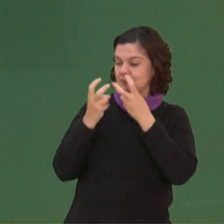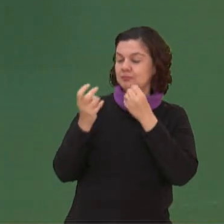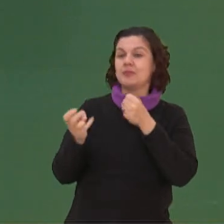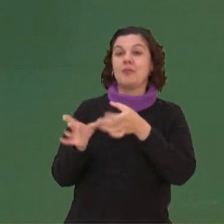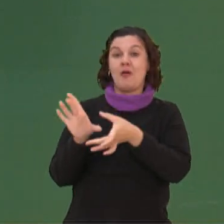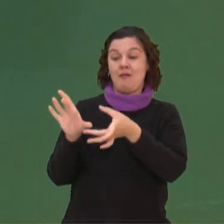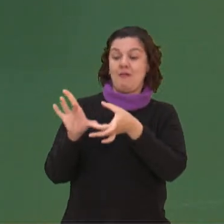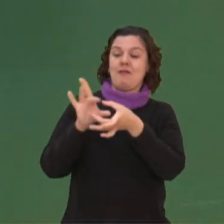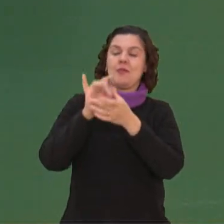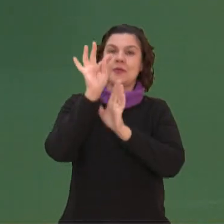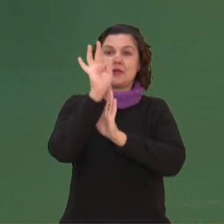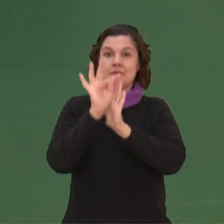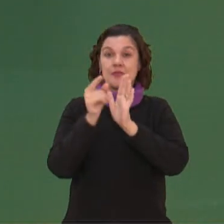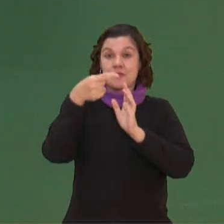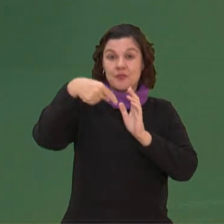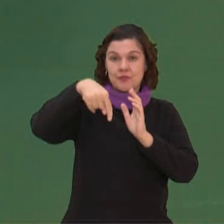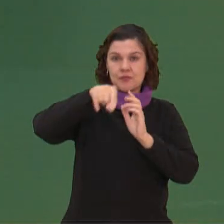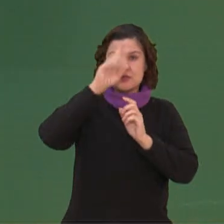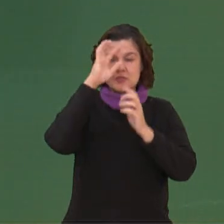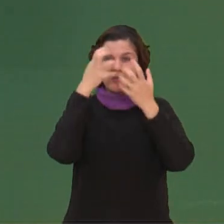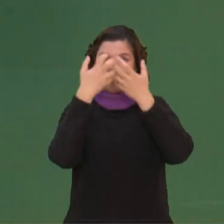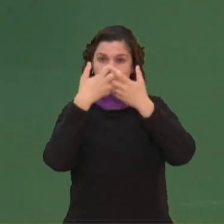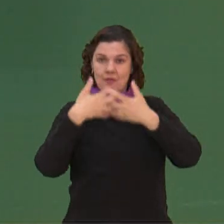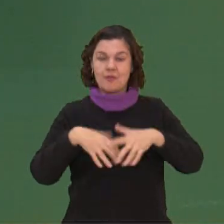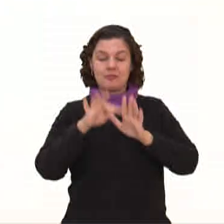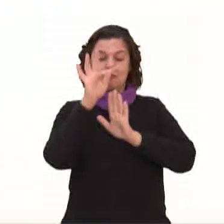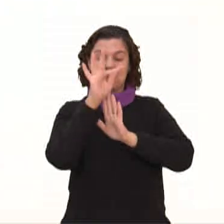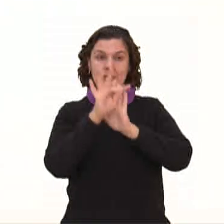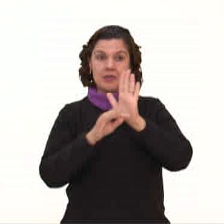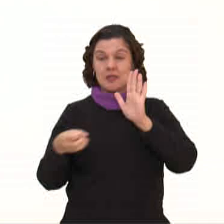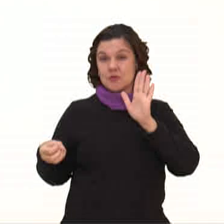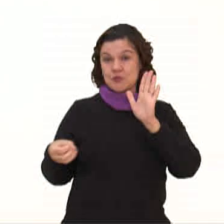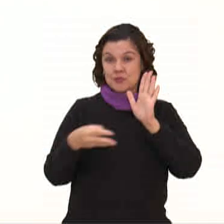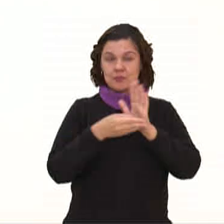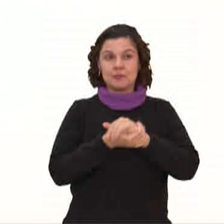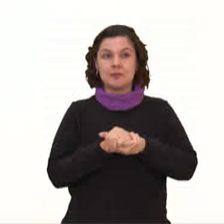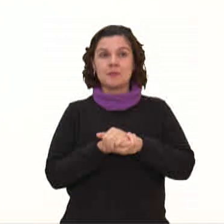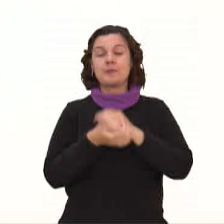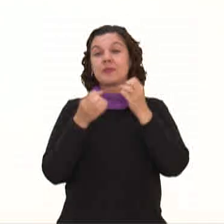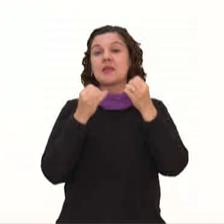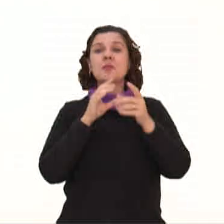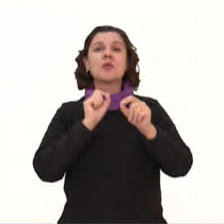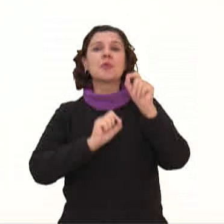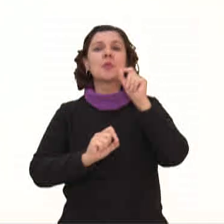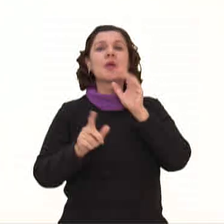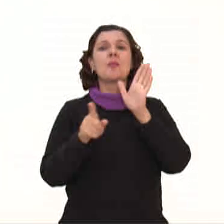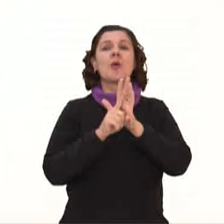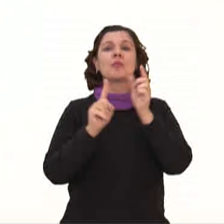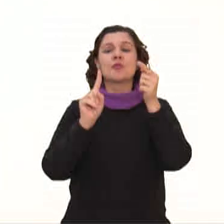você construa outro e explique